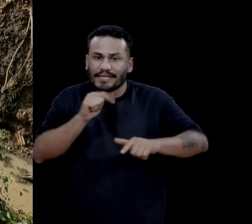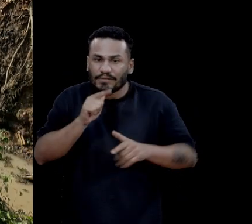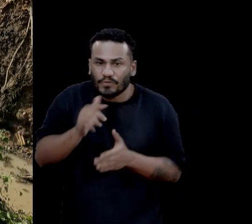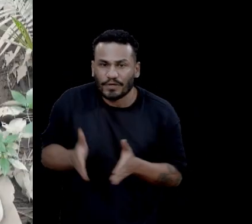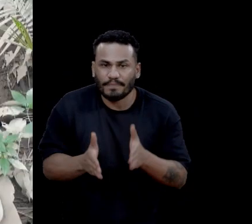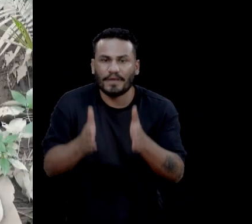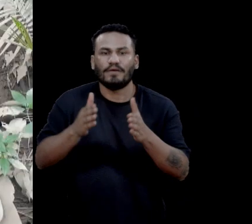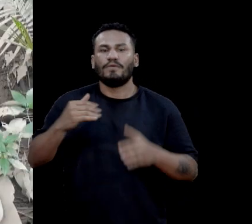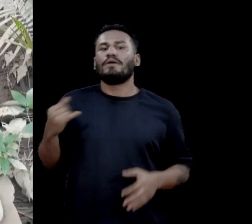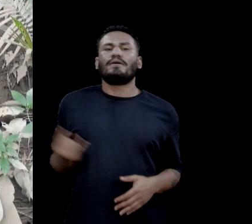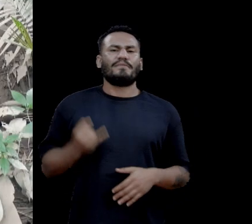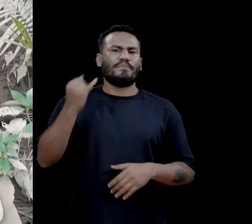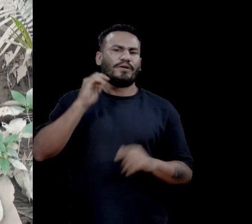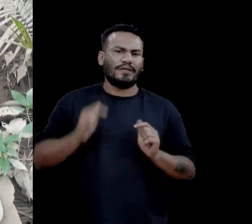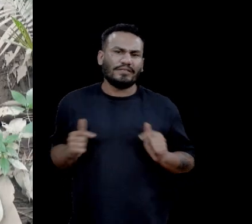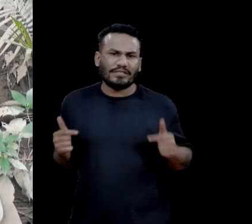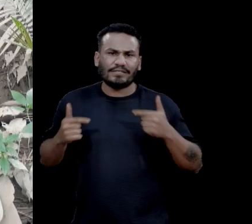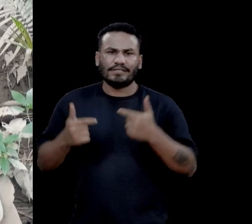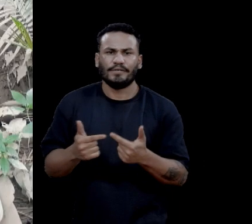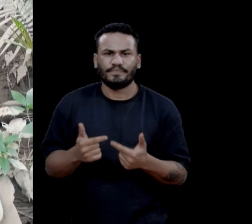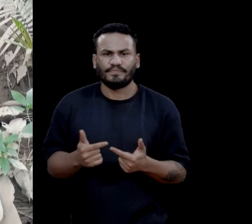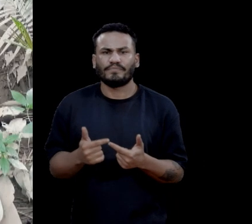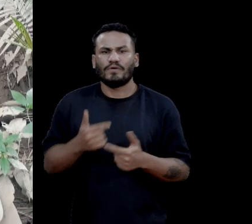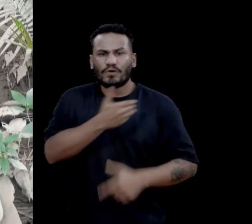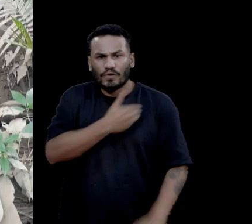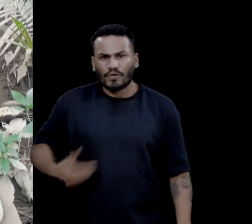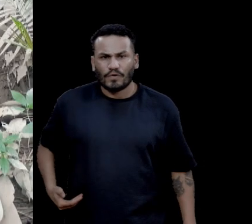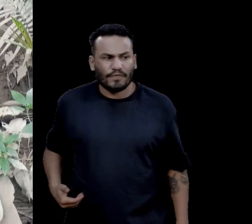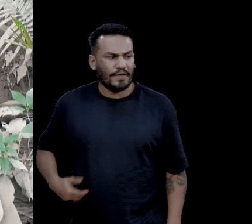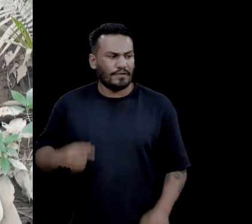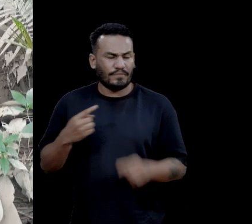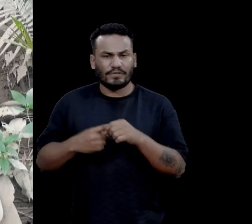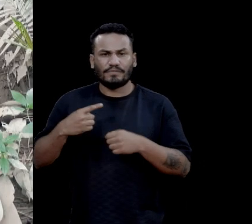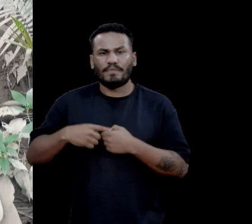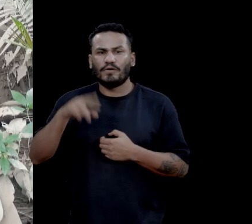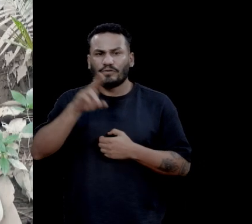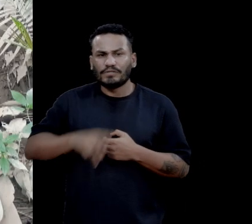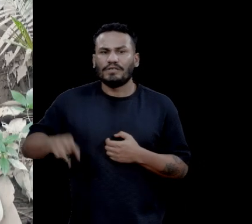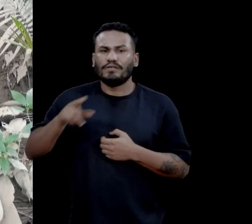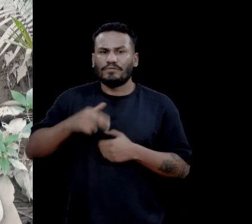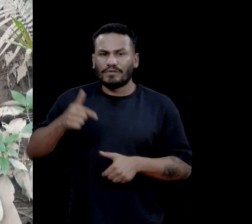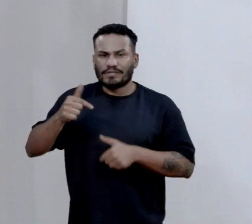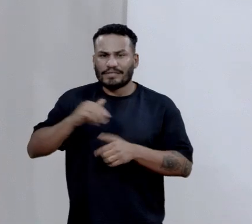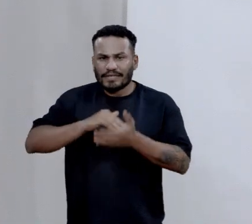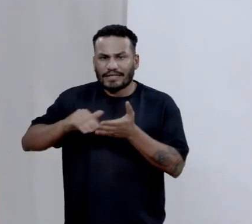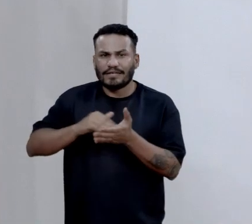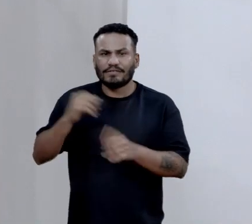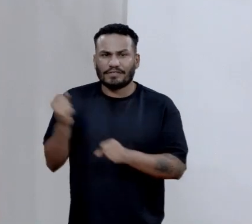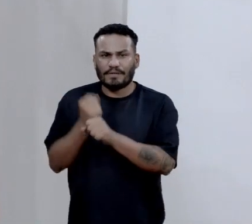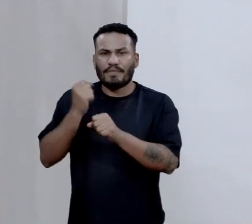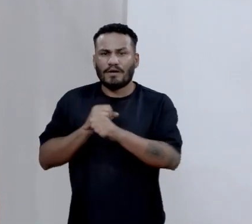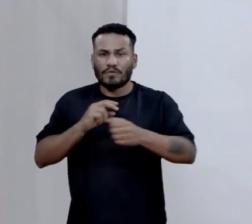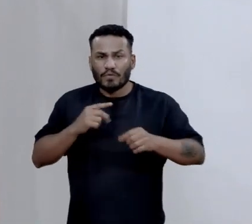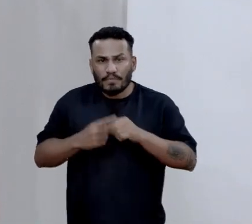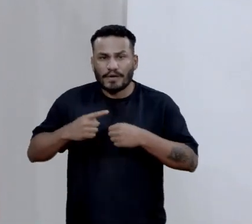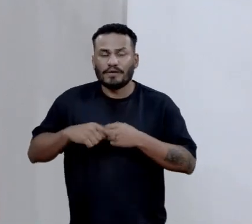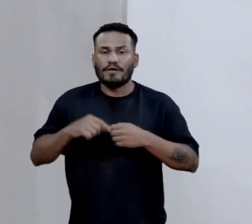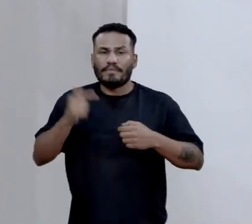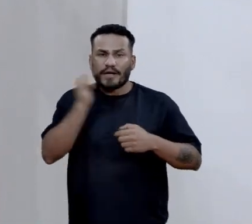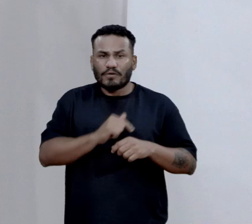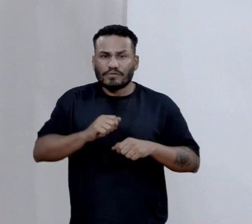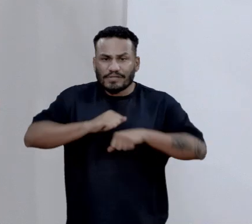uma importante ação do governo municipal, através da Secretaria de Serviços Urbanos, para poder dar